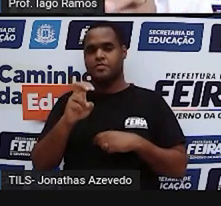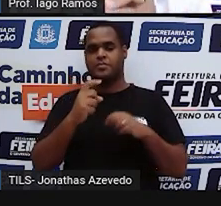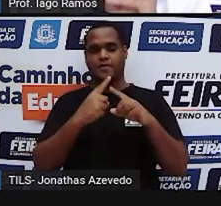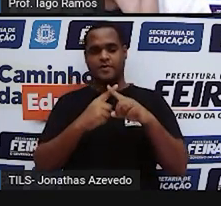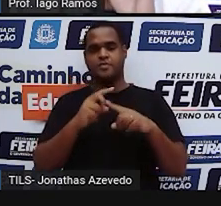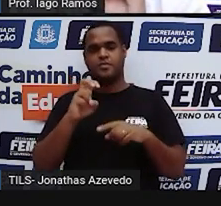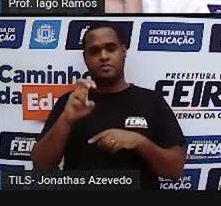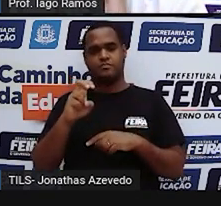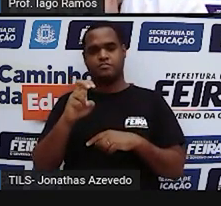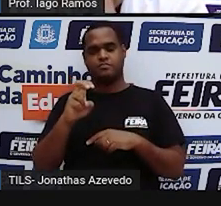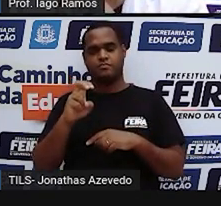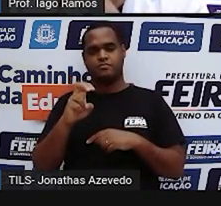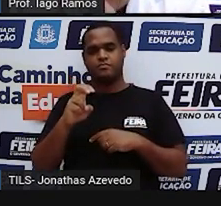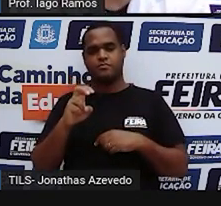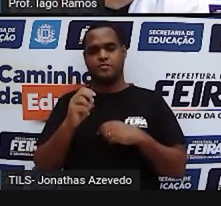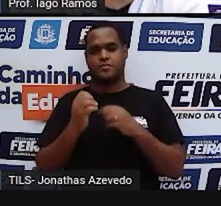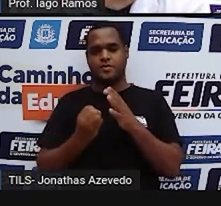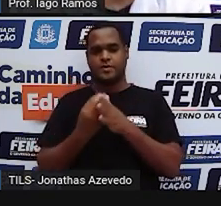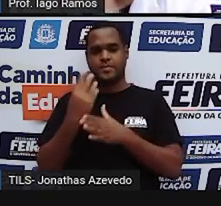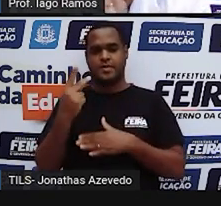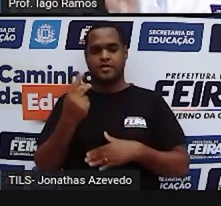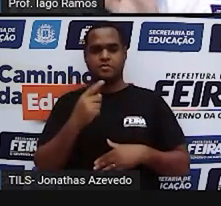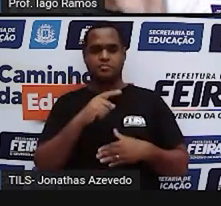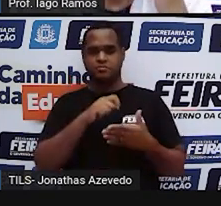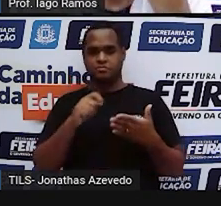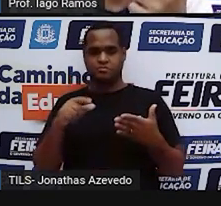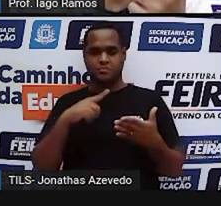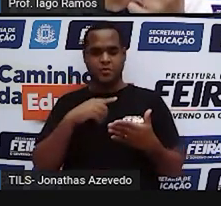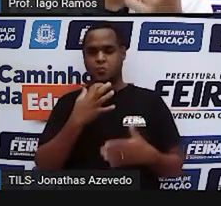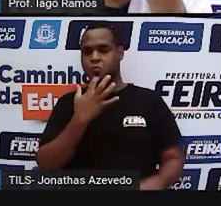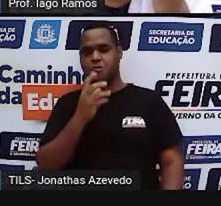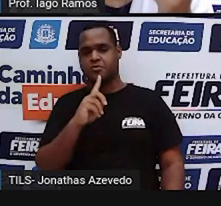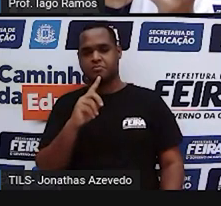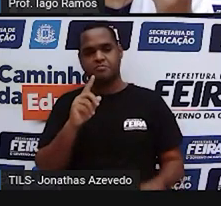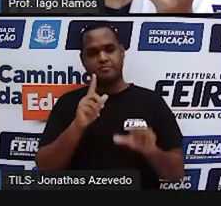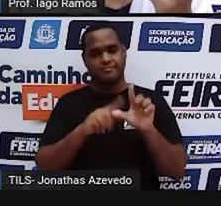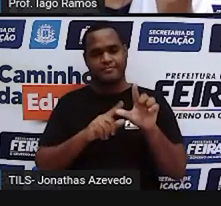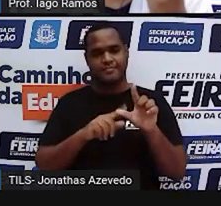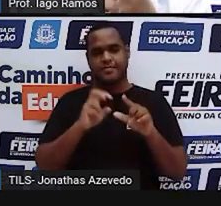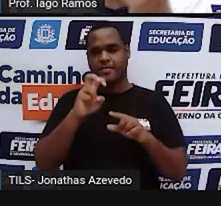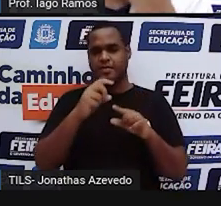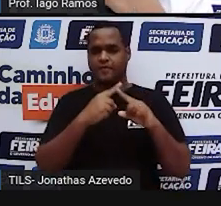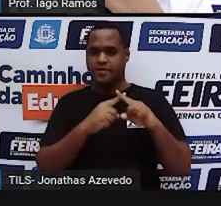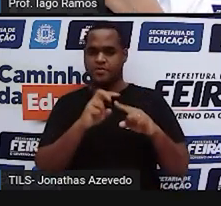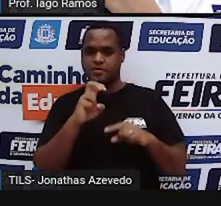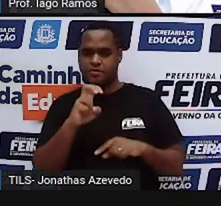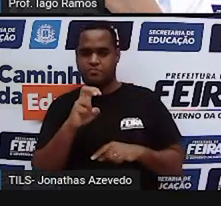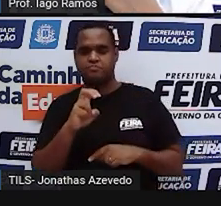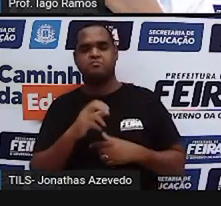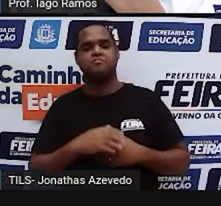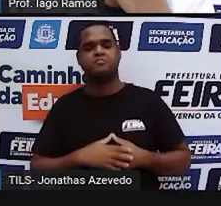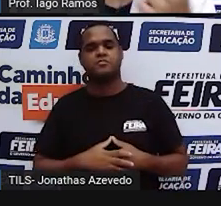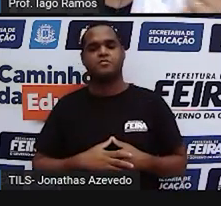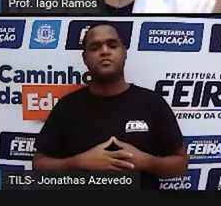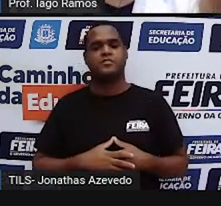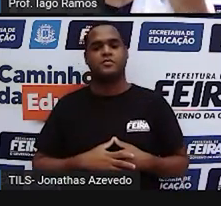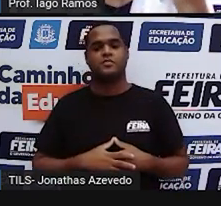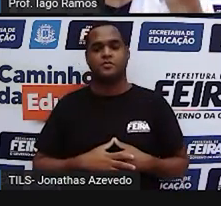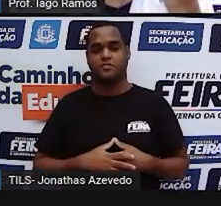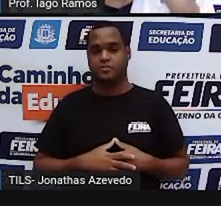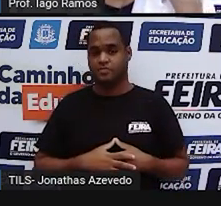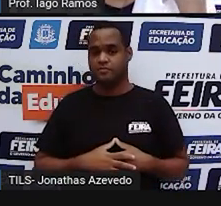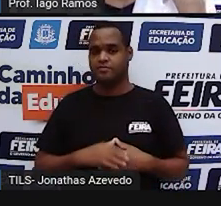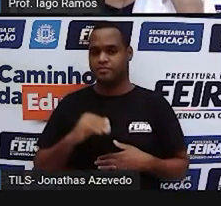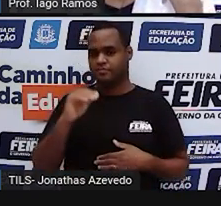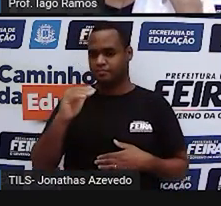x x Qual o número que a pessoa calça que eu não conheço tô usando uma letra e cinco vezes x a5x esse